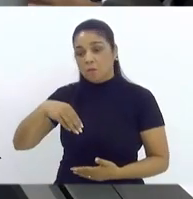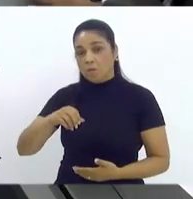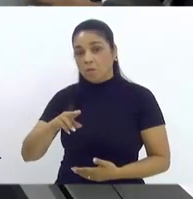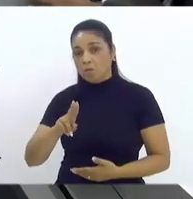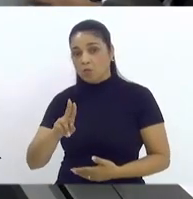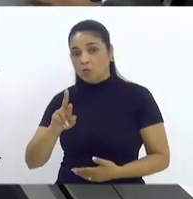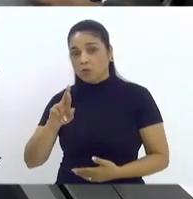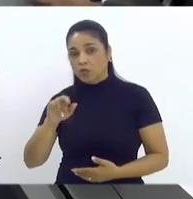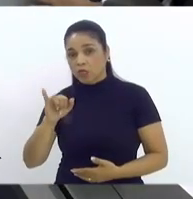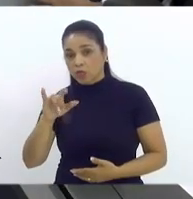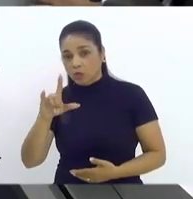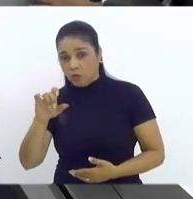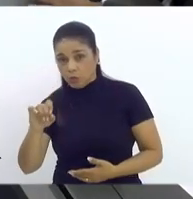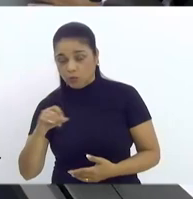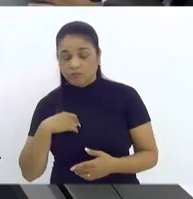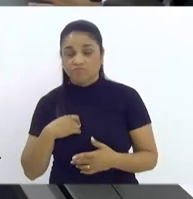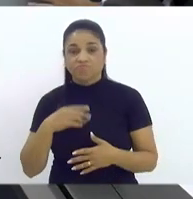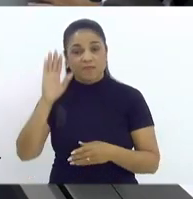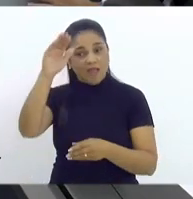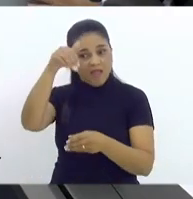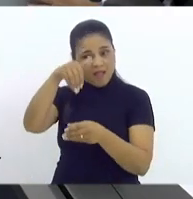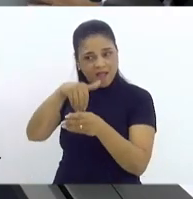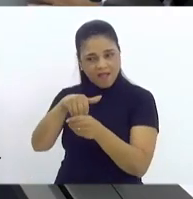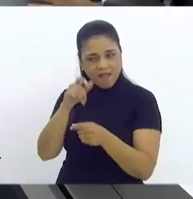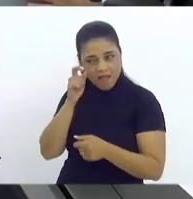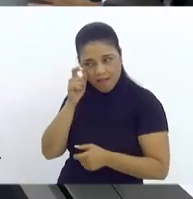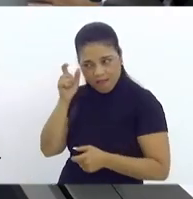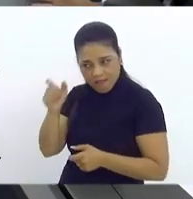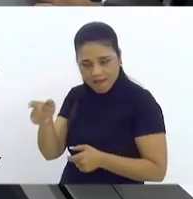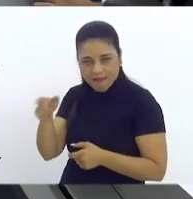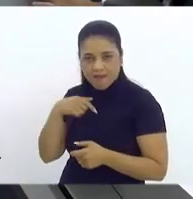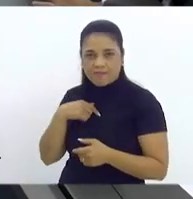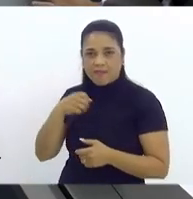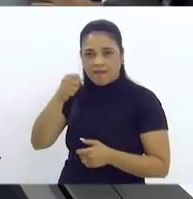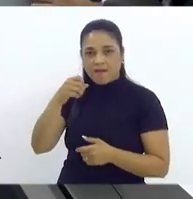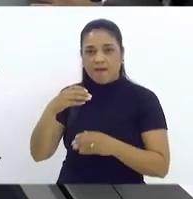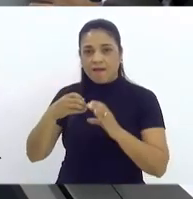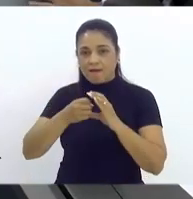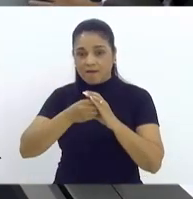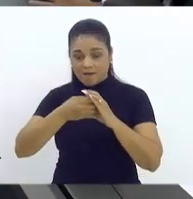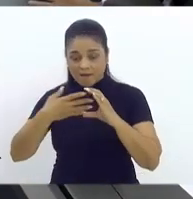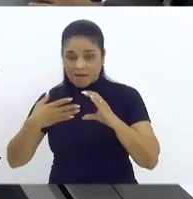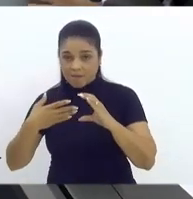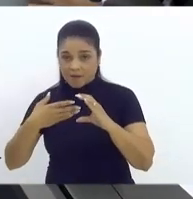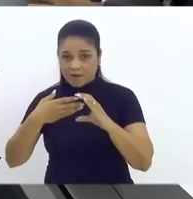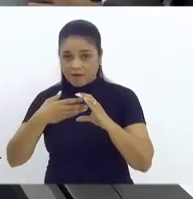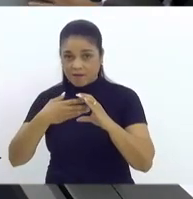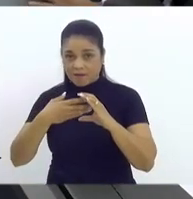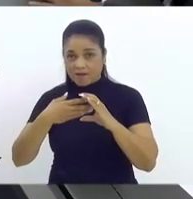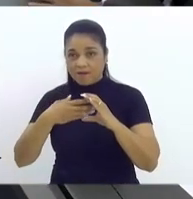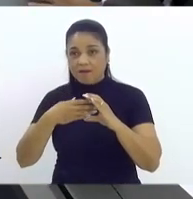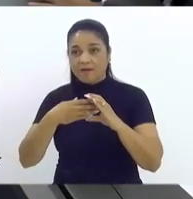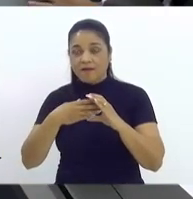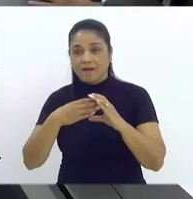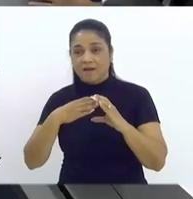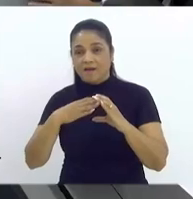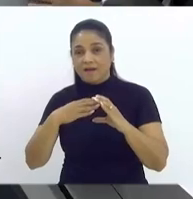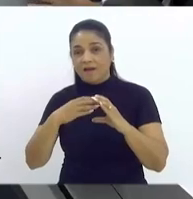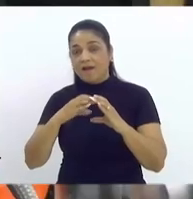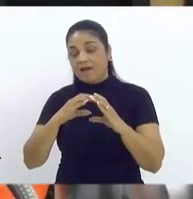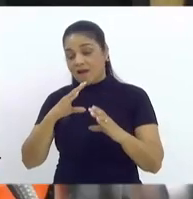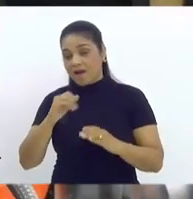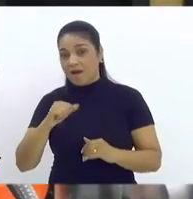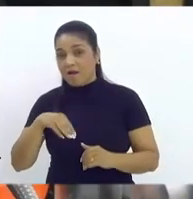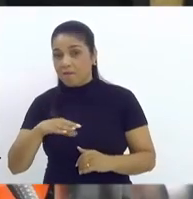irmão Guilherme para a Câmara daquele município. Eu também estou de olho na eleição do meu irmão, mas não faço um